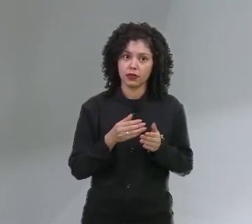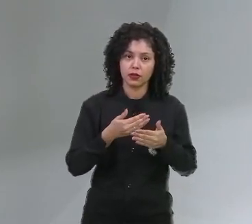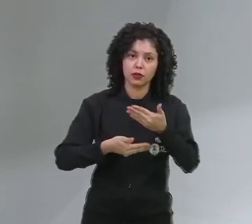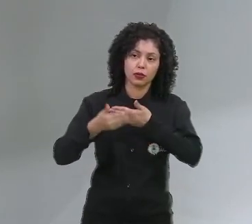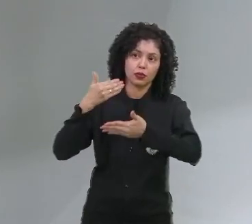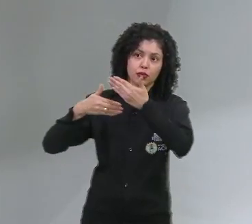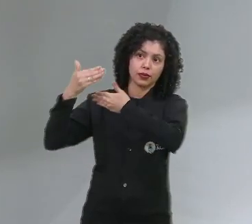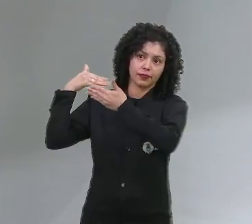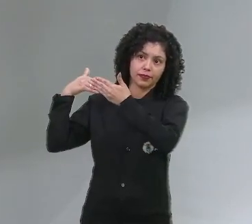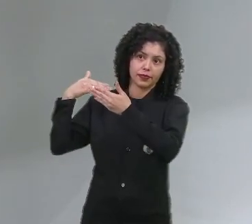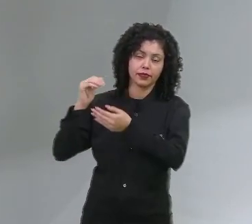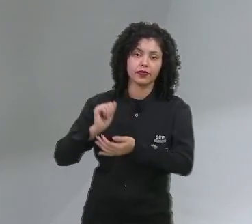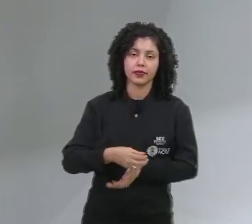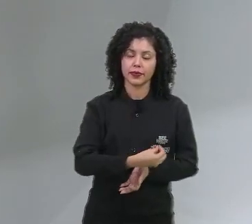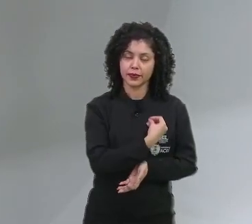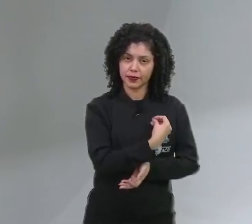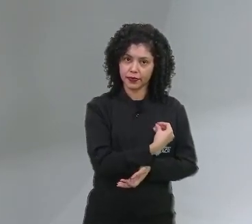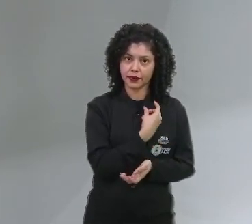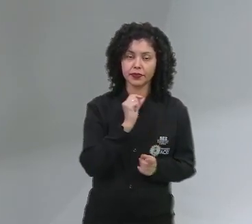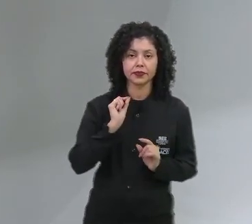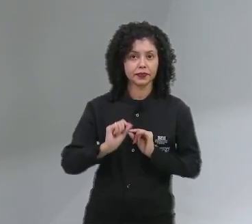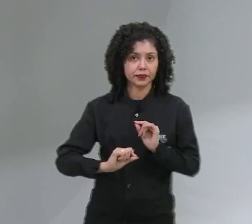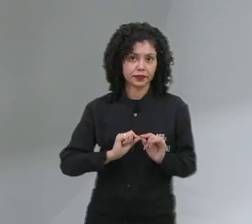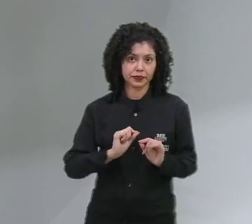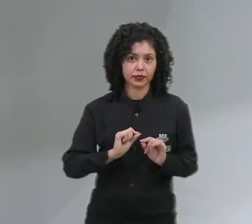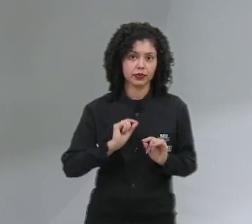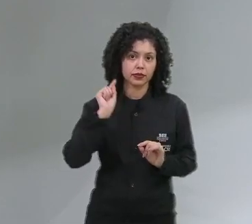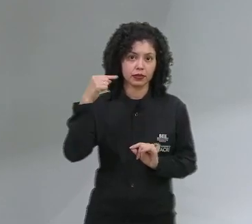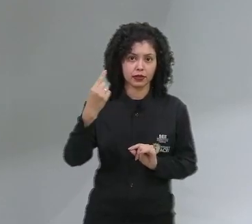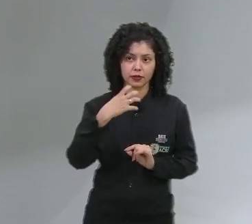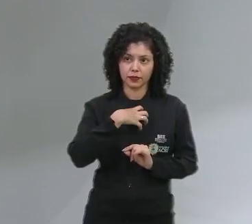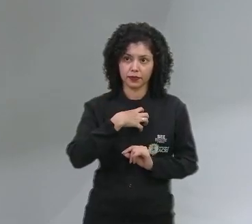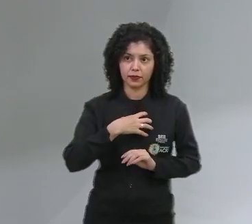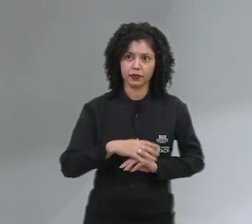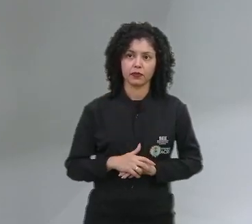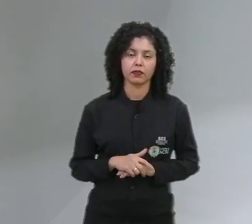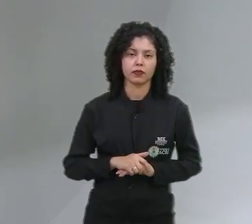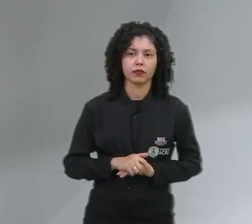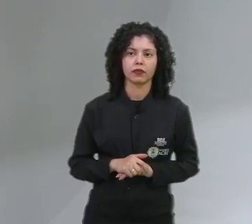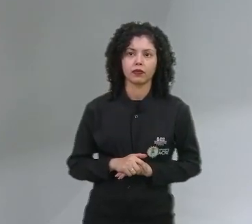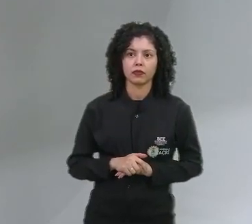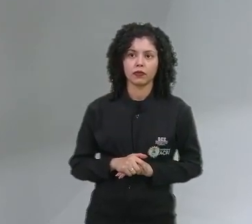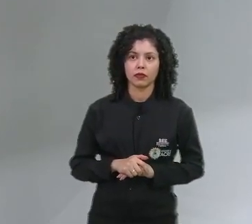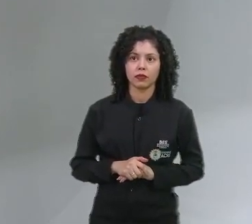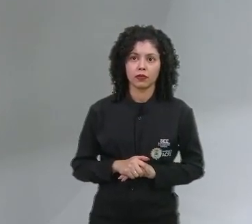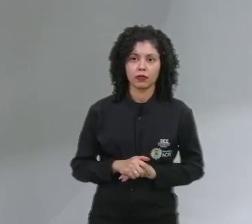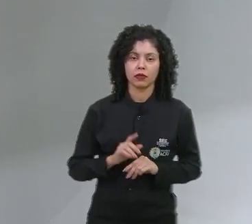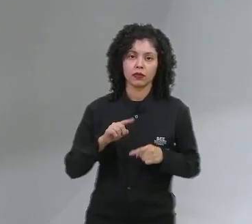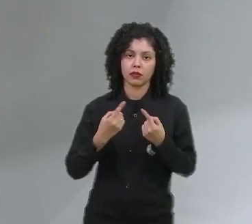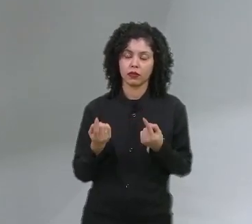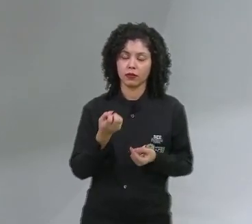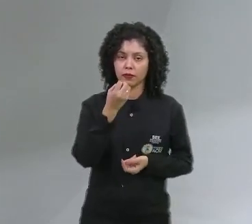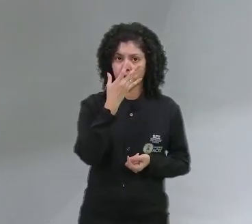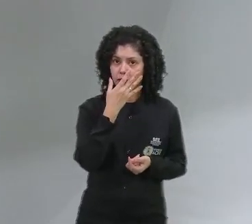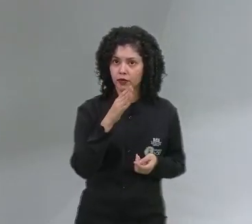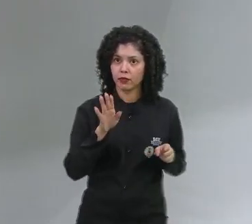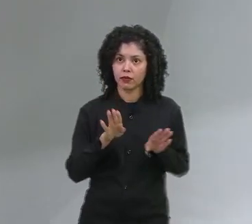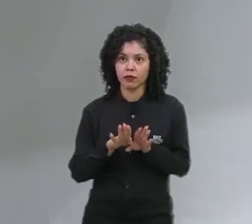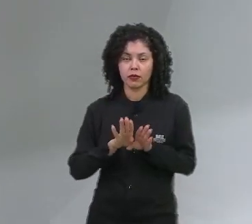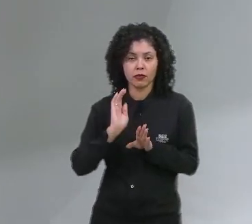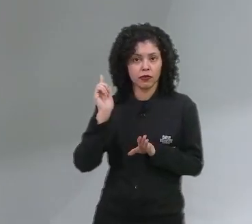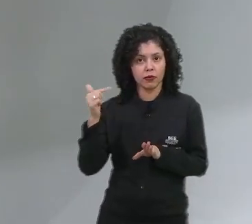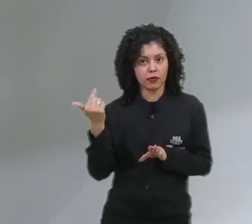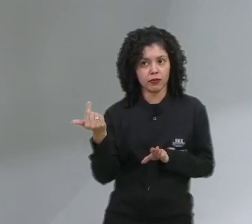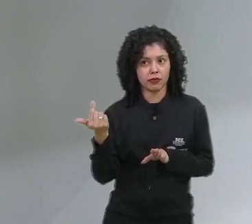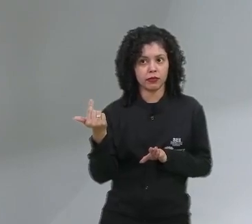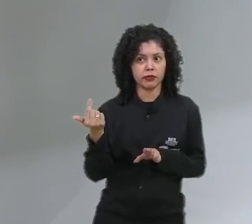você conseguir reviver aquele momento, certo? Mas a fotografia também tem